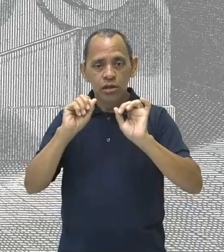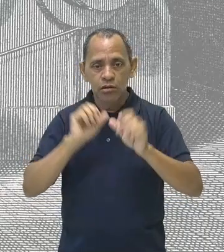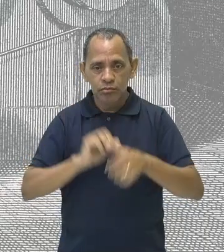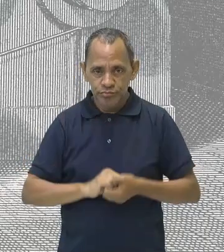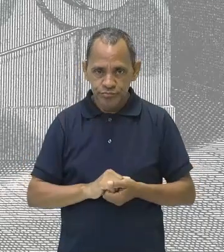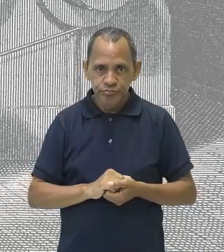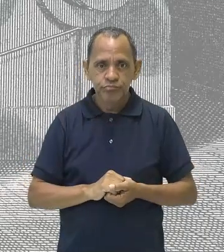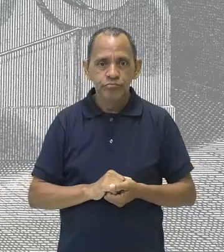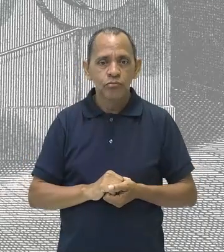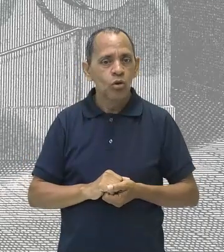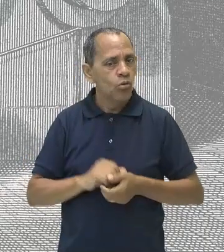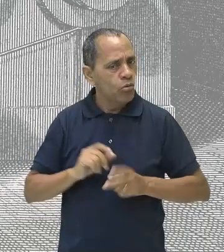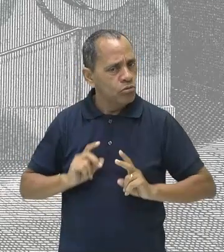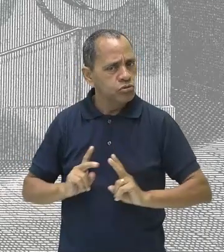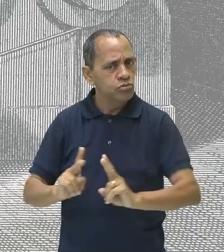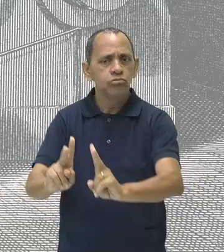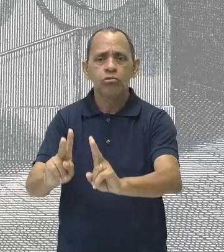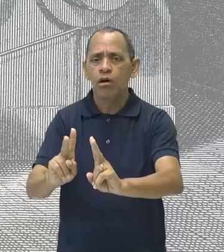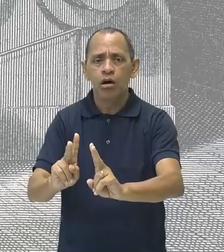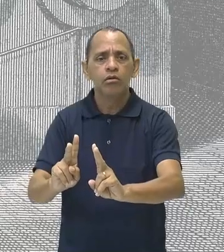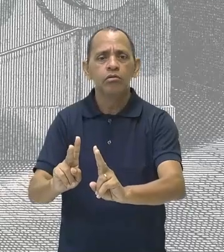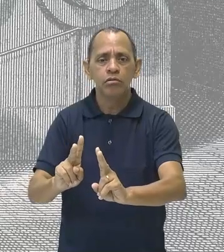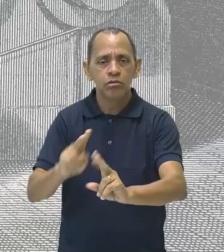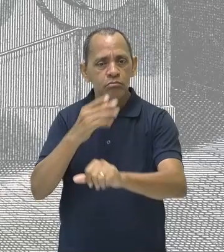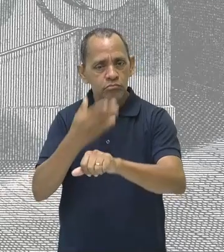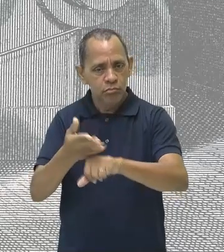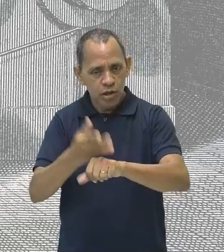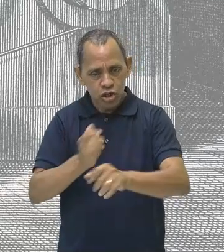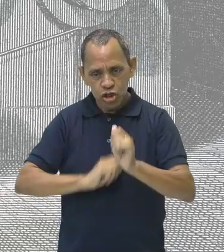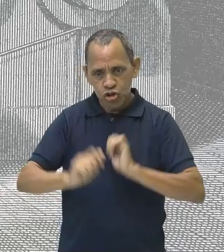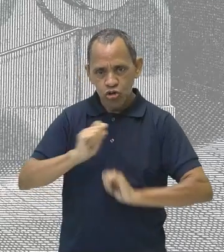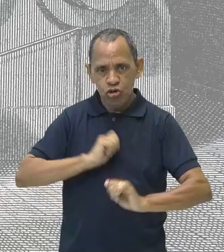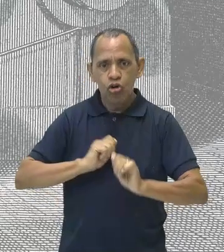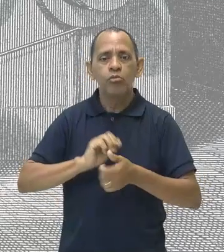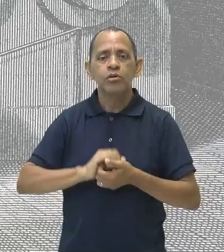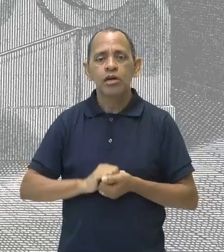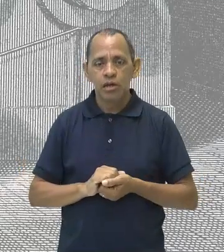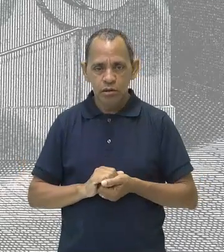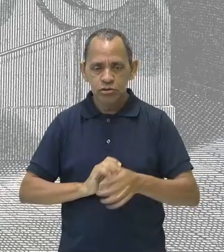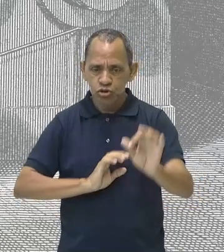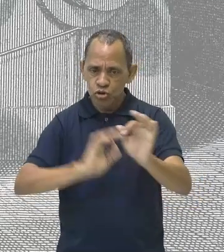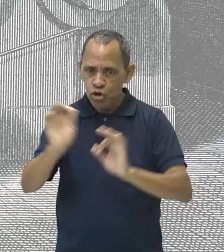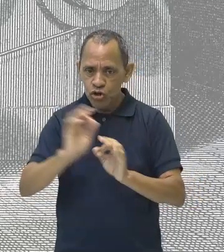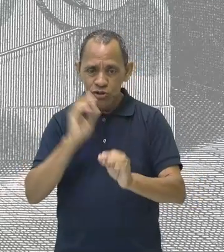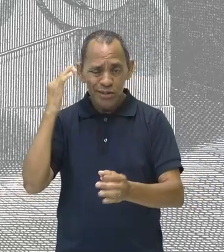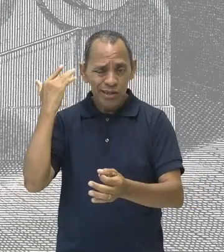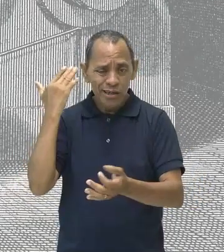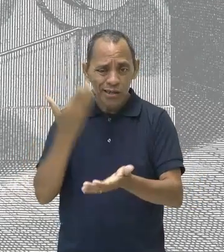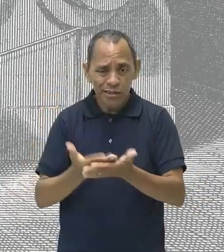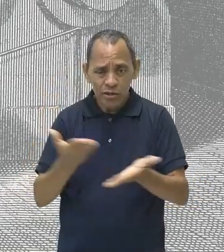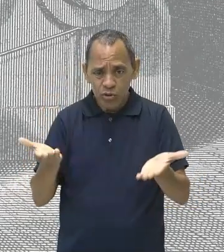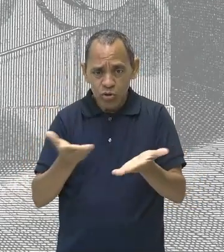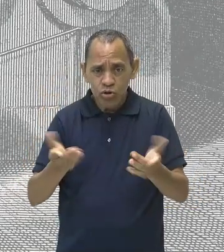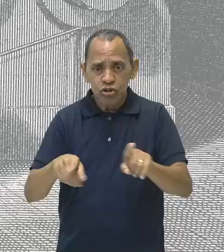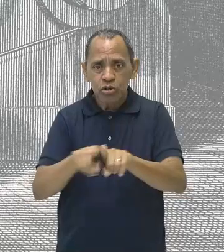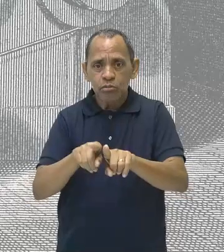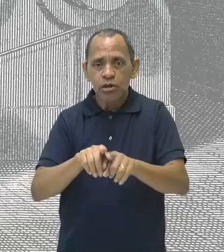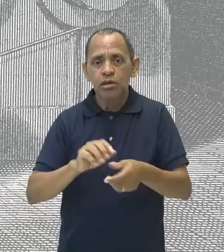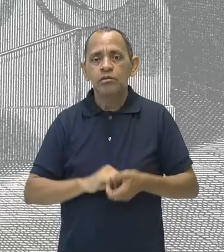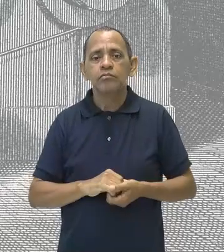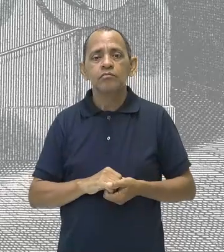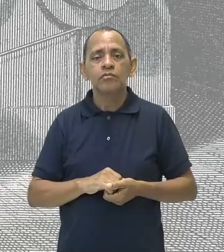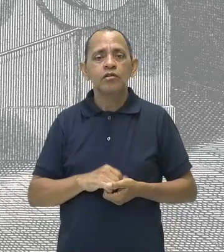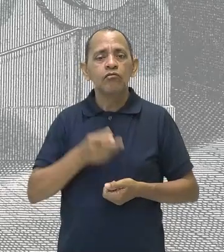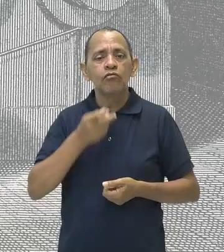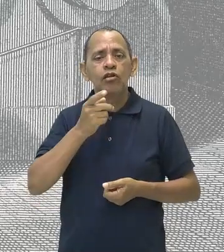e perpetuaram práticas econômicas que se configuram até os dias atuais. E nós estamos falando de